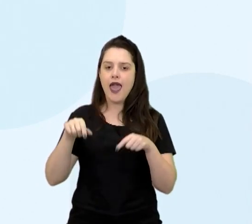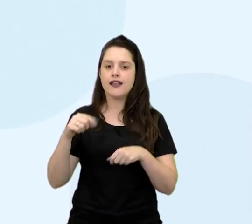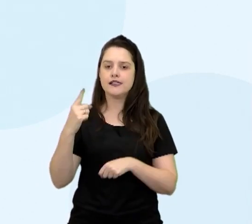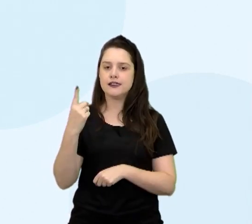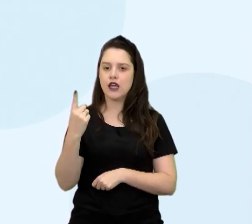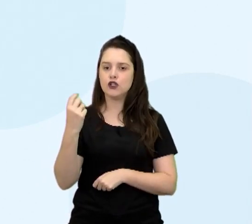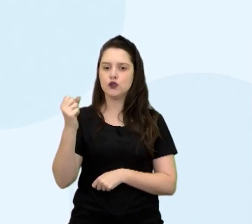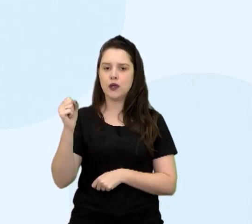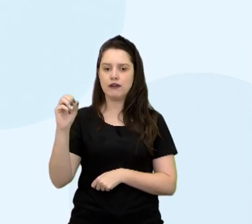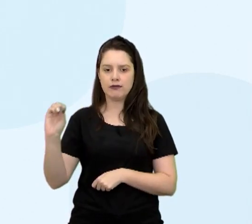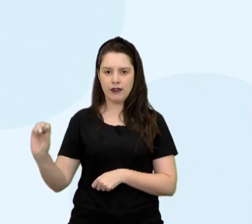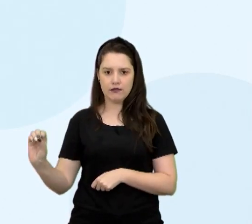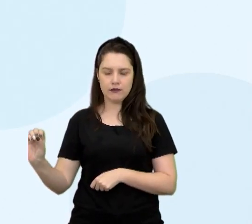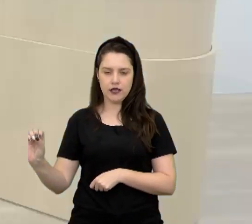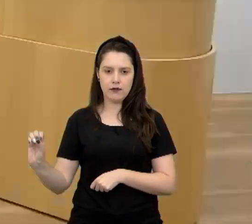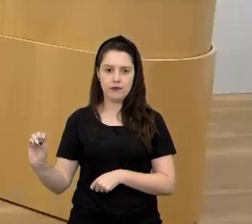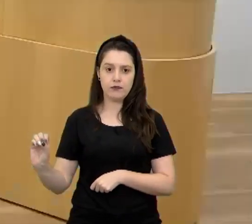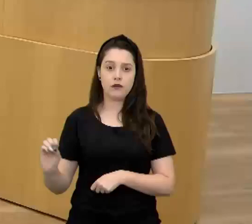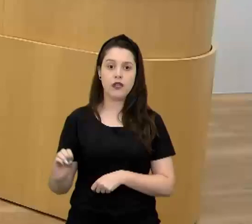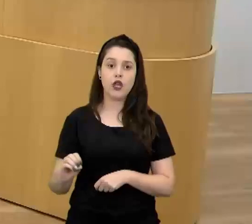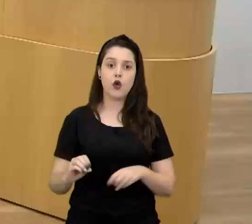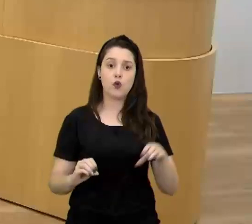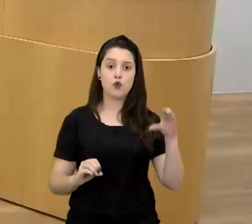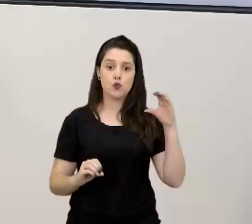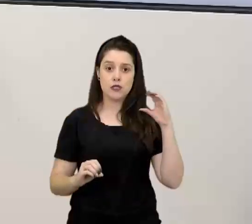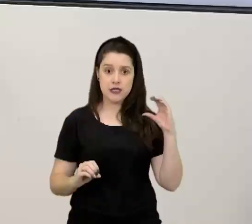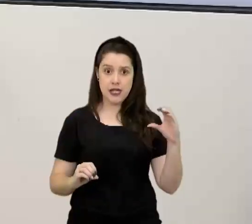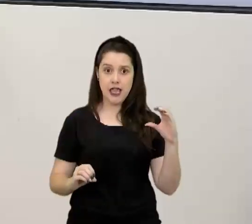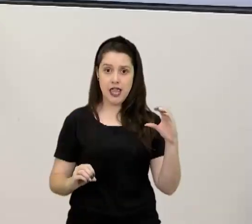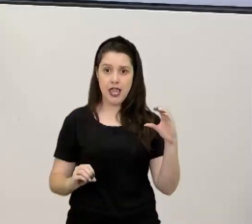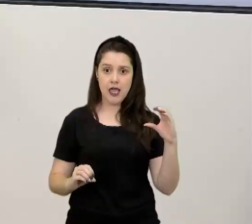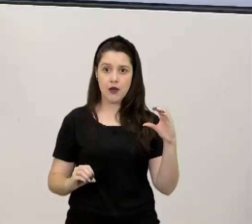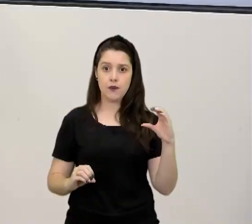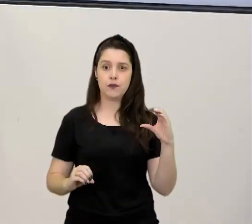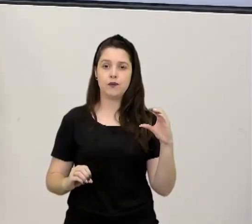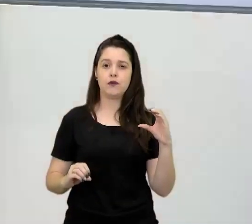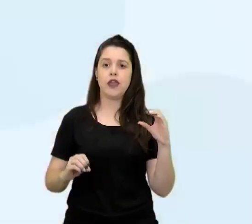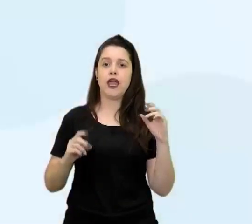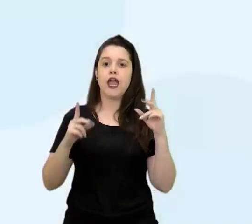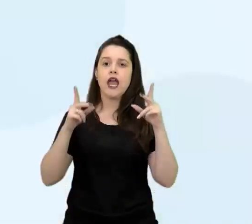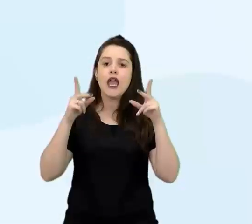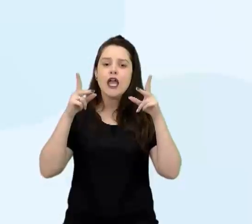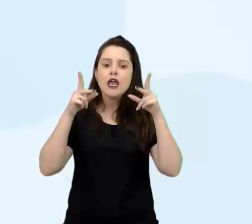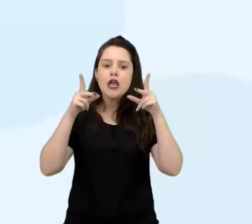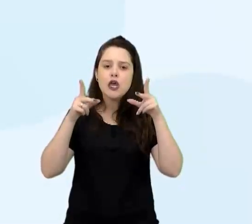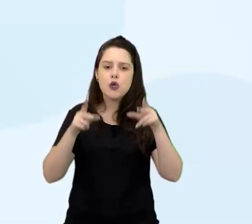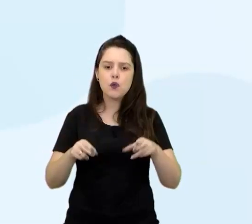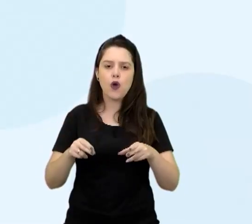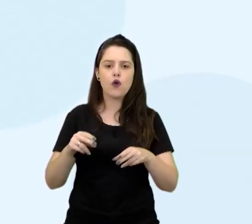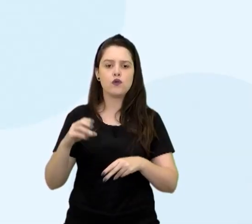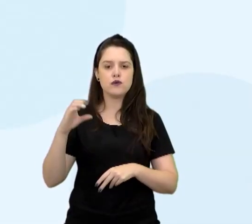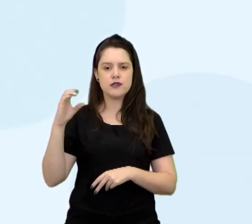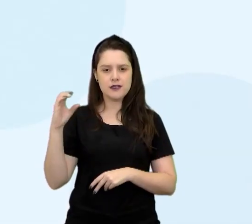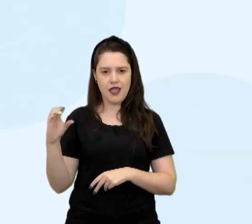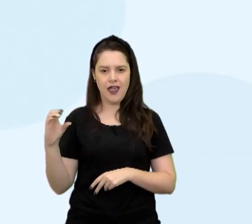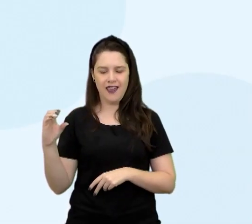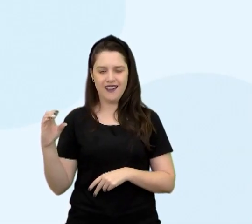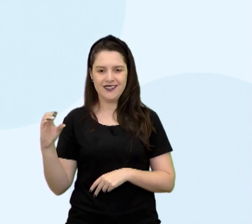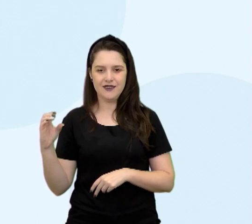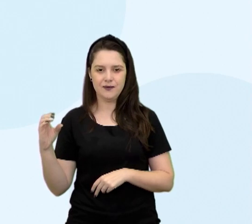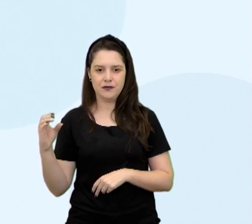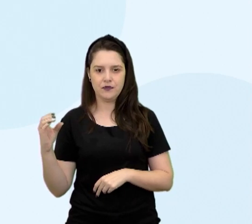Tony? Perfeito, meia volta. E o C, ó, a gente pode dizer o seguinte, que o C é o côngruo a ele mesmo, né? Porque é o mesmo ângulo